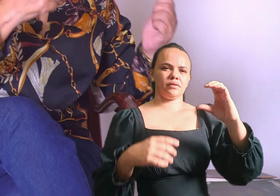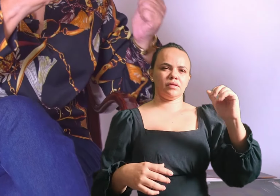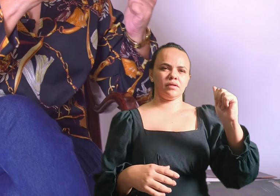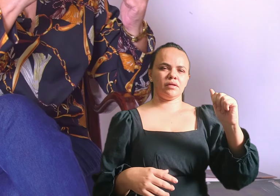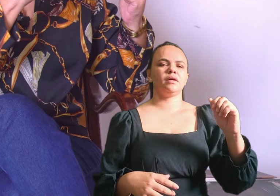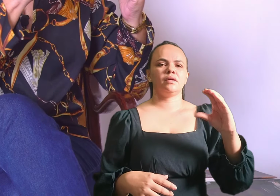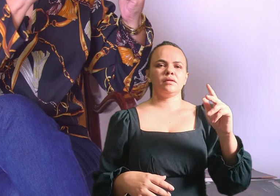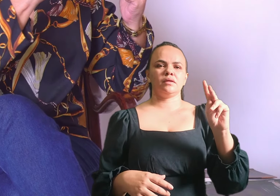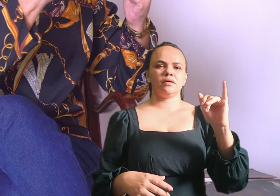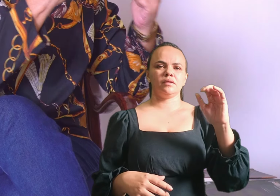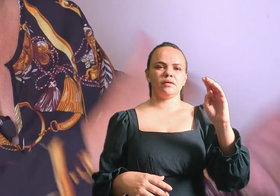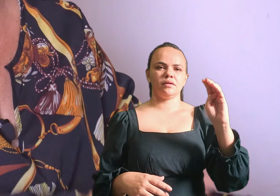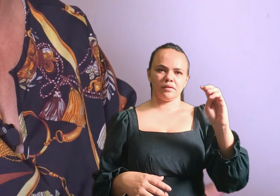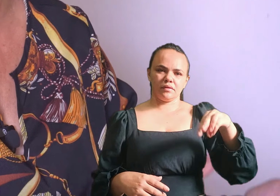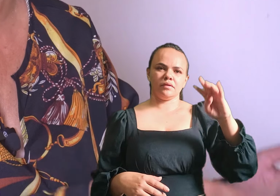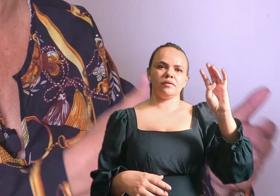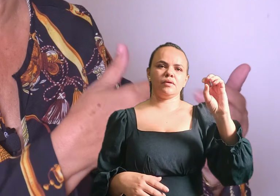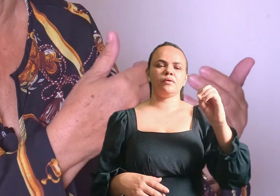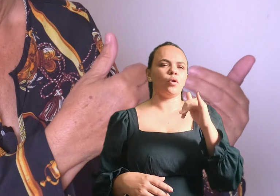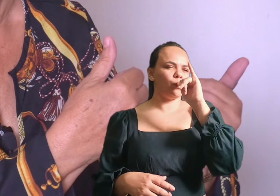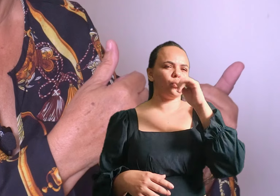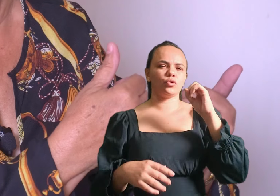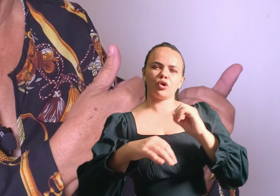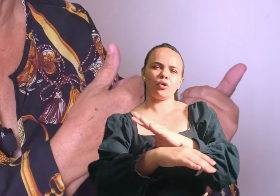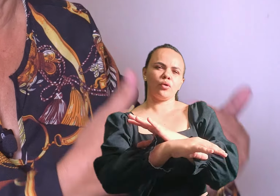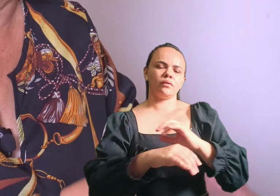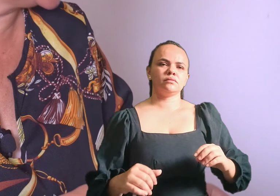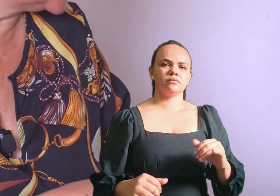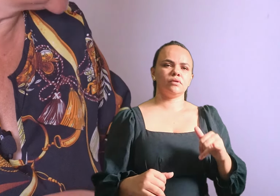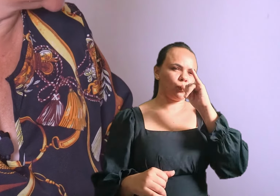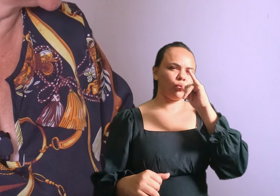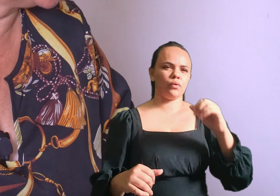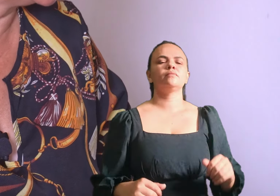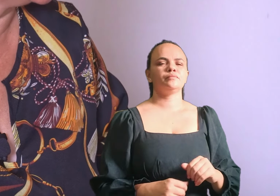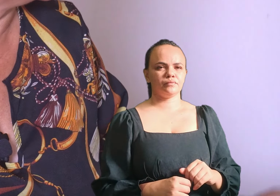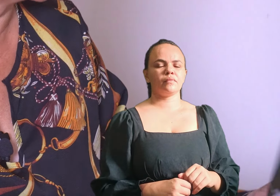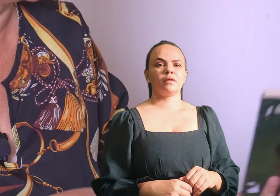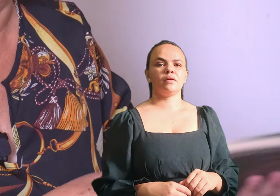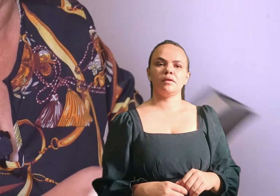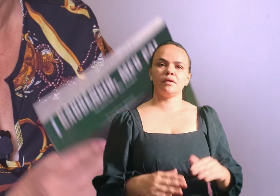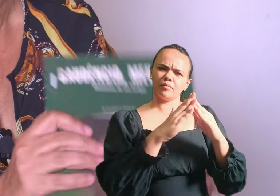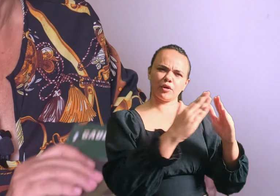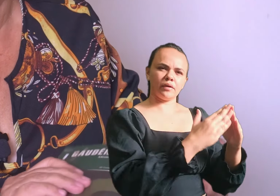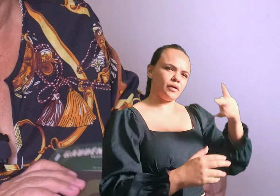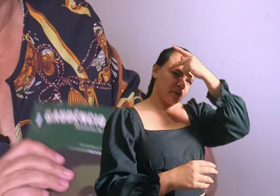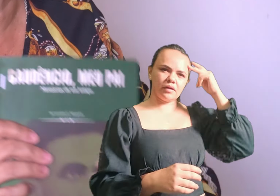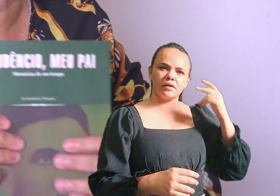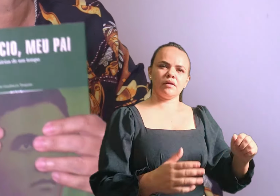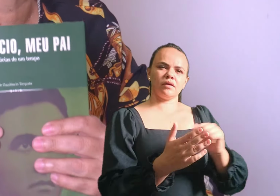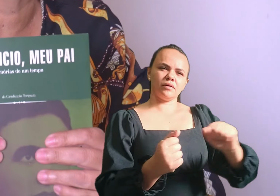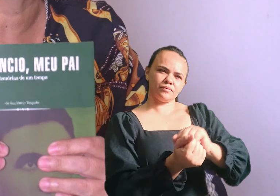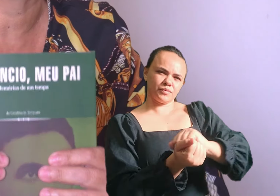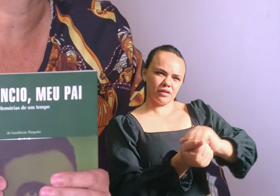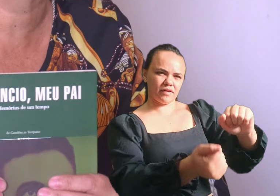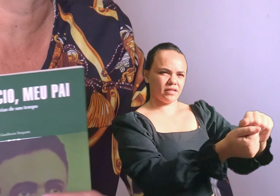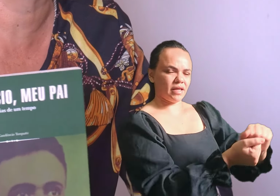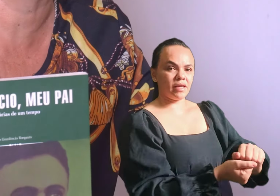cachimbo e eram aonde moravam as lavadeiras era aonde moravam as mulheres